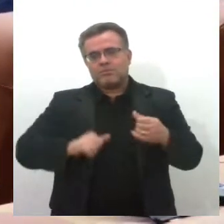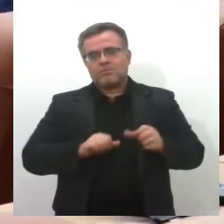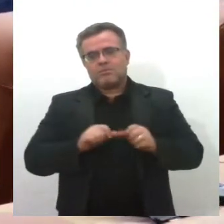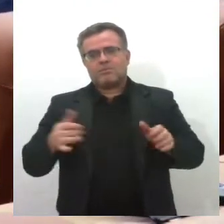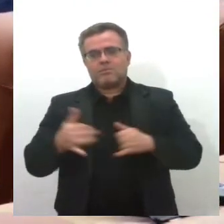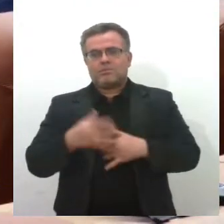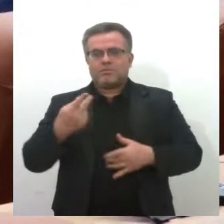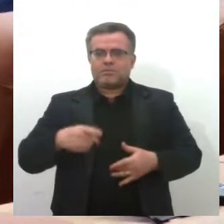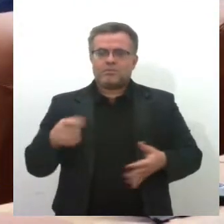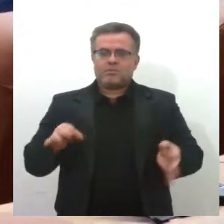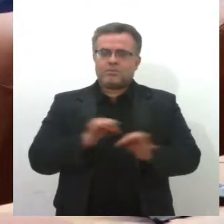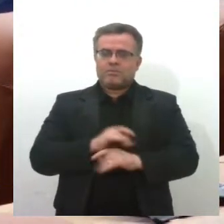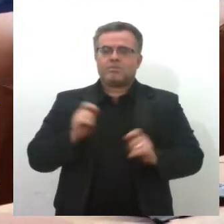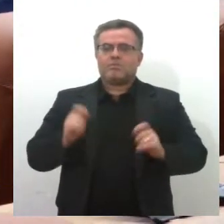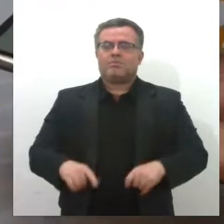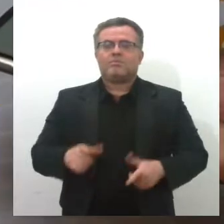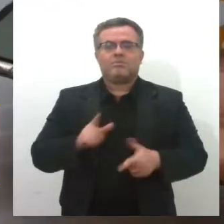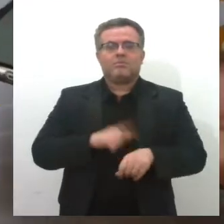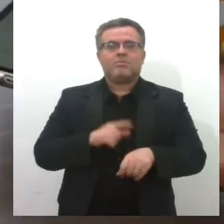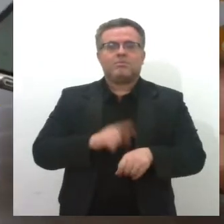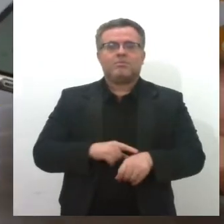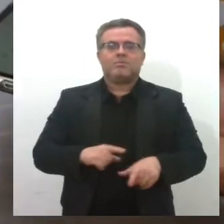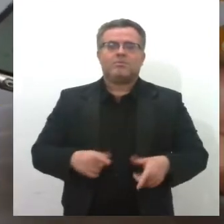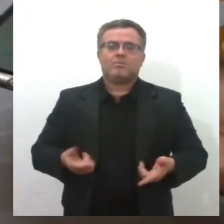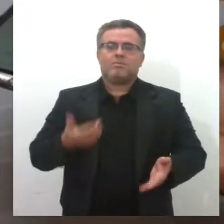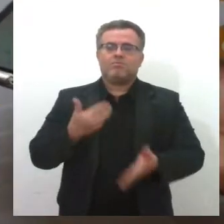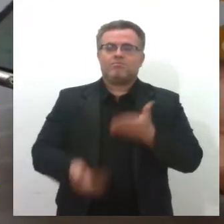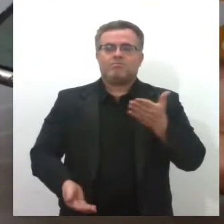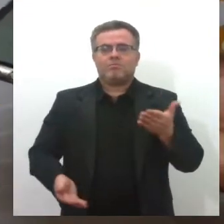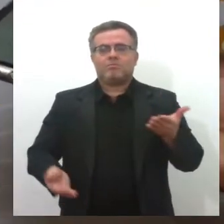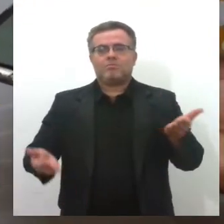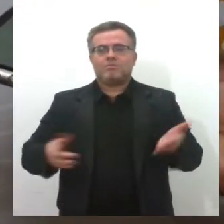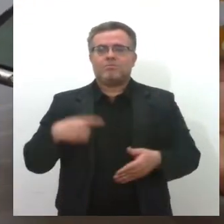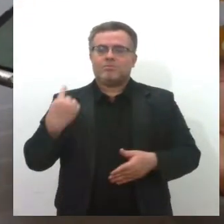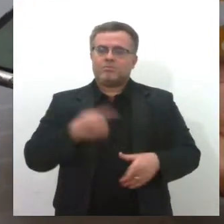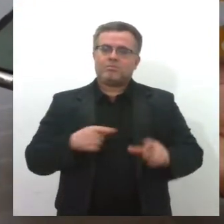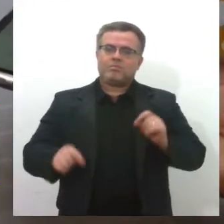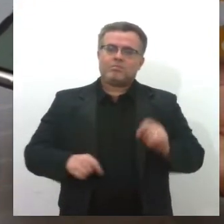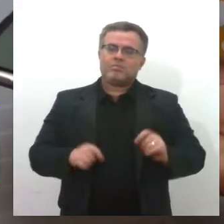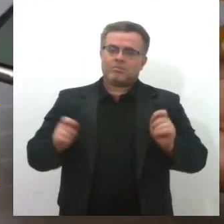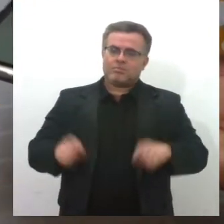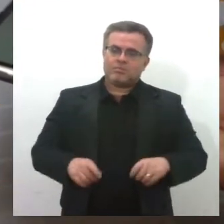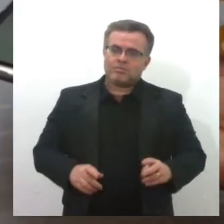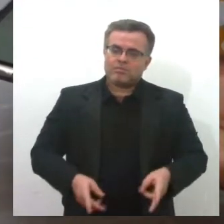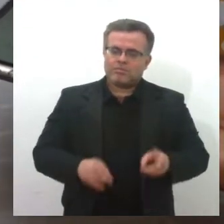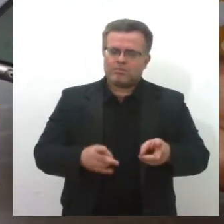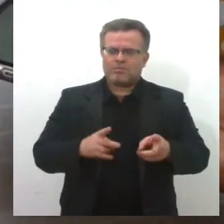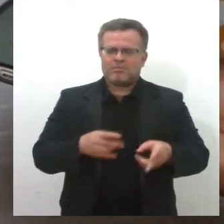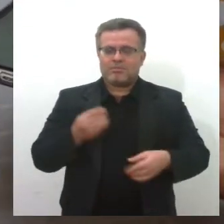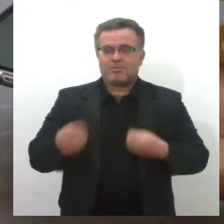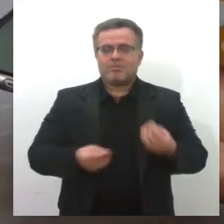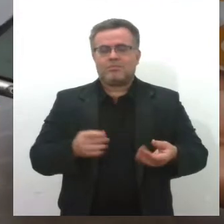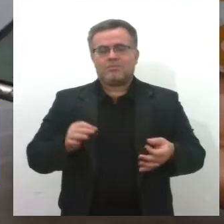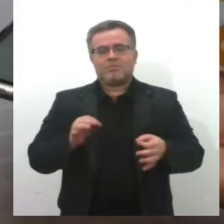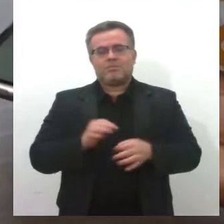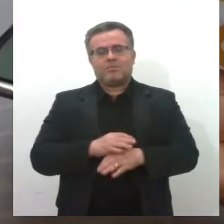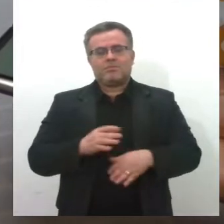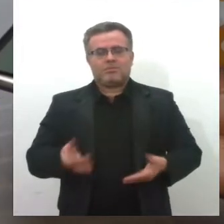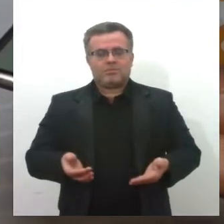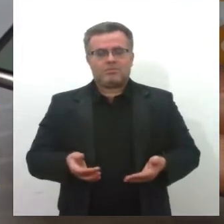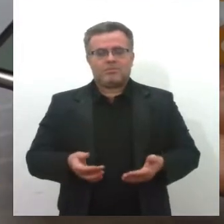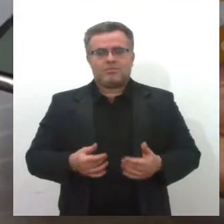Sergipe está em um momento de queda. Hoje, nós já conseguimos visualizar um cenário